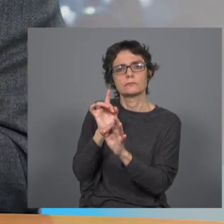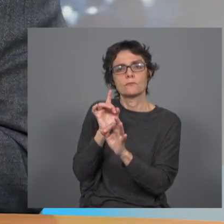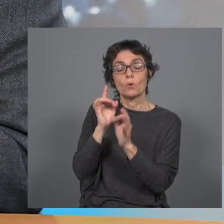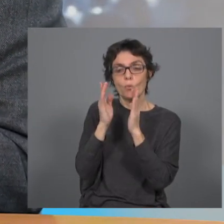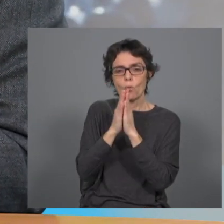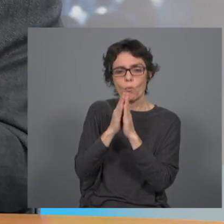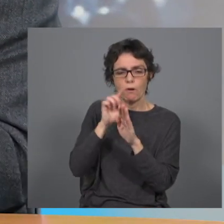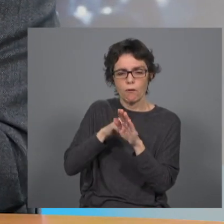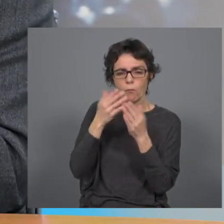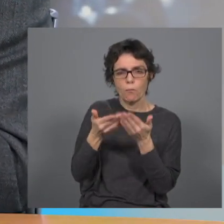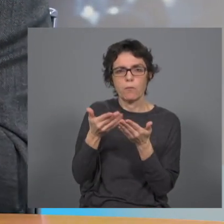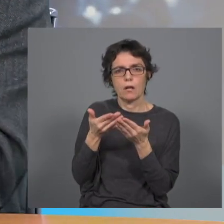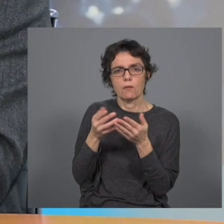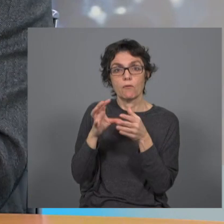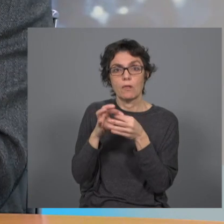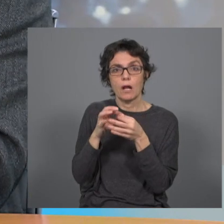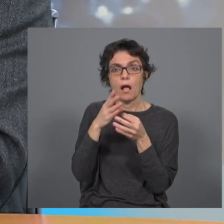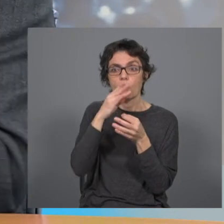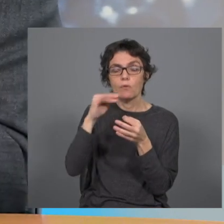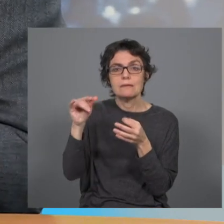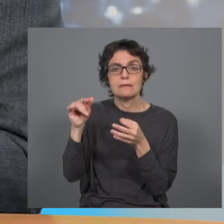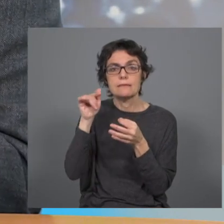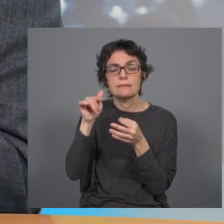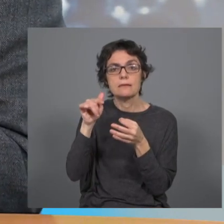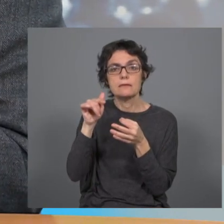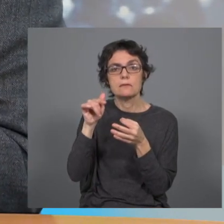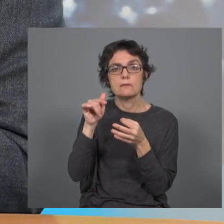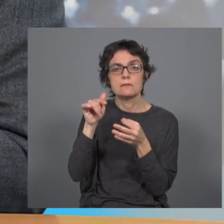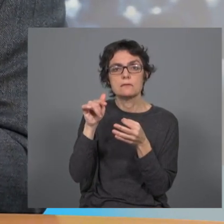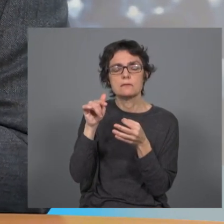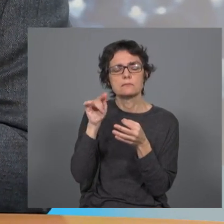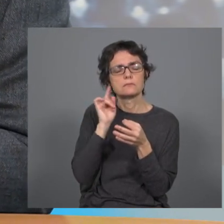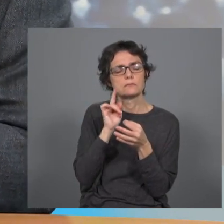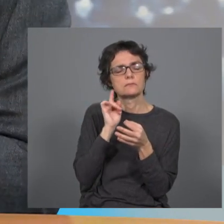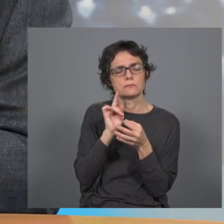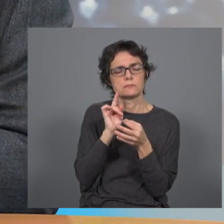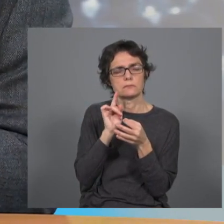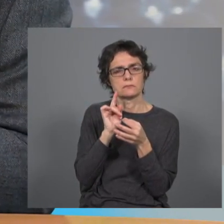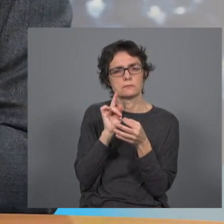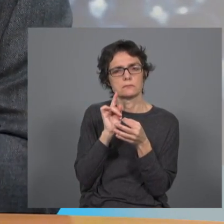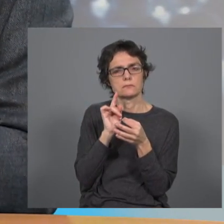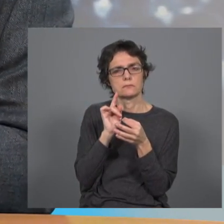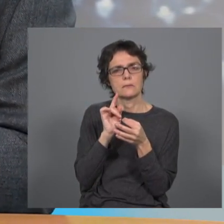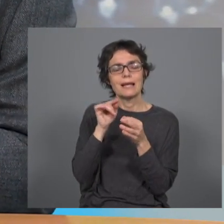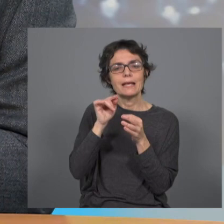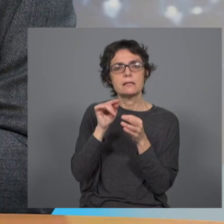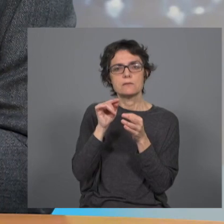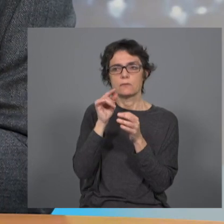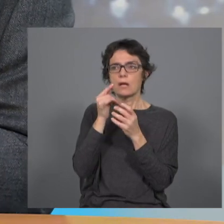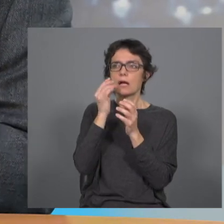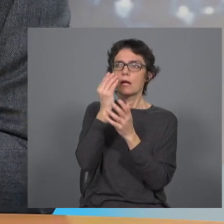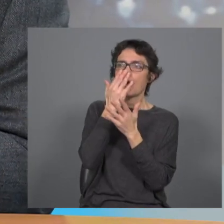seja, ele inclui o indivíduo, mas inclui a comunidade que celebra. Portanto, repare, mesmo o rito das cinzas supõe uma procissão. É um povo que, de alguma